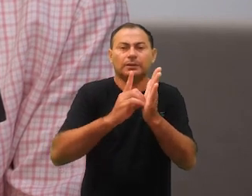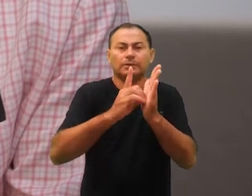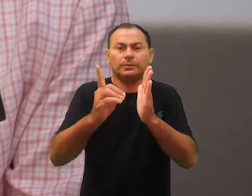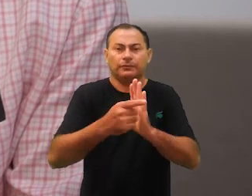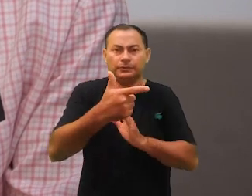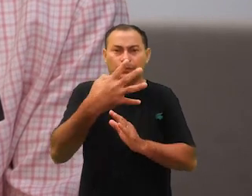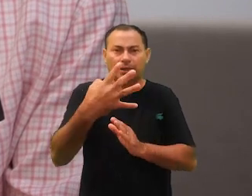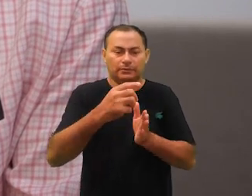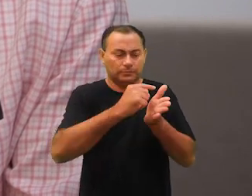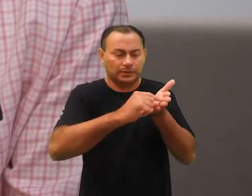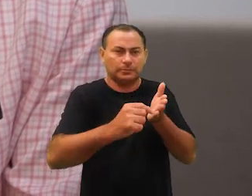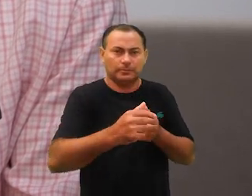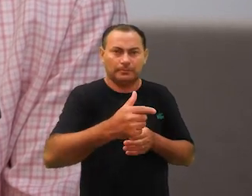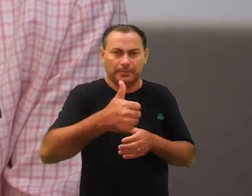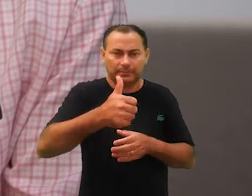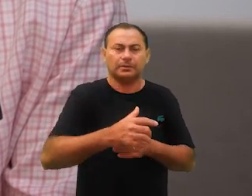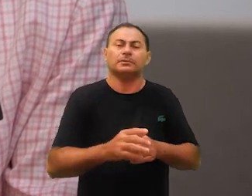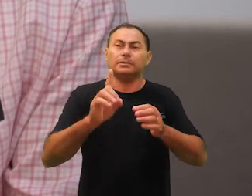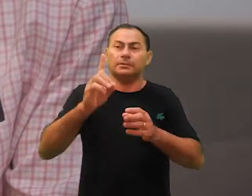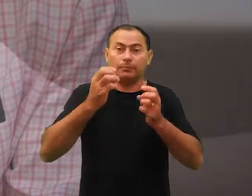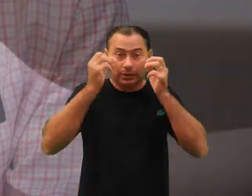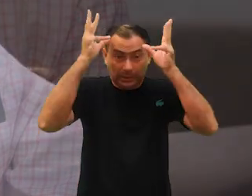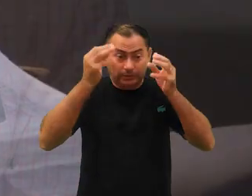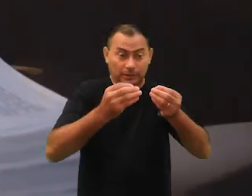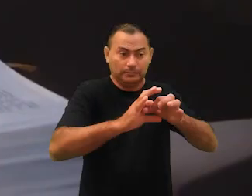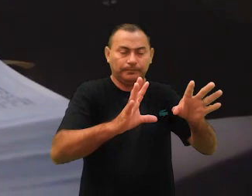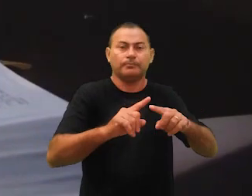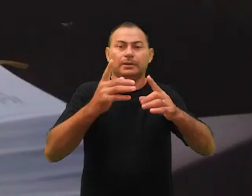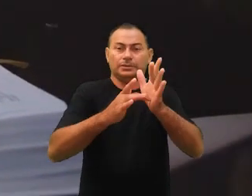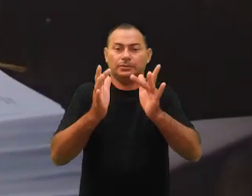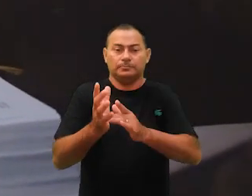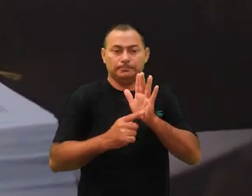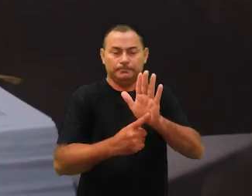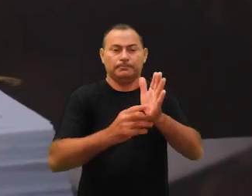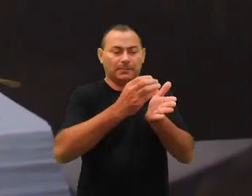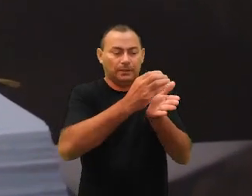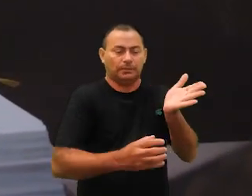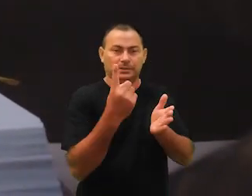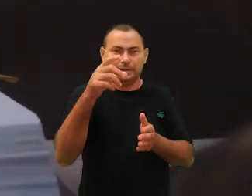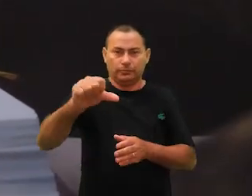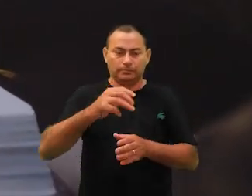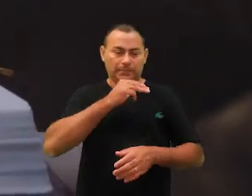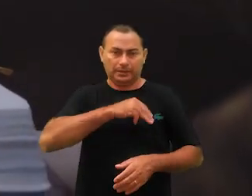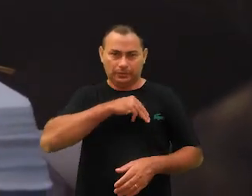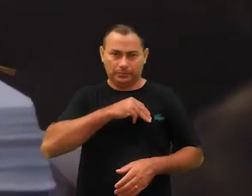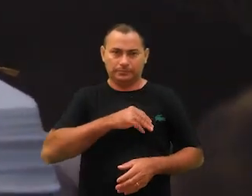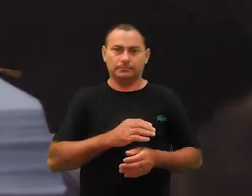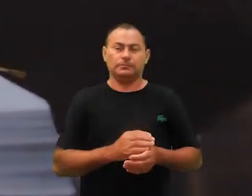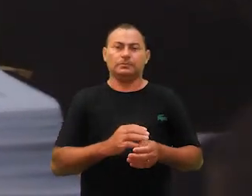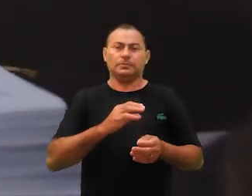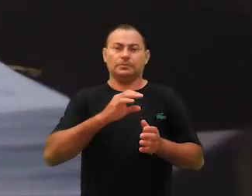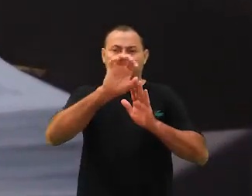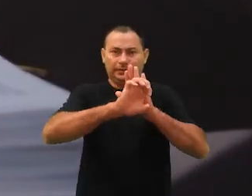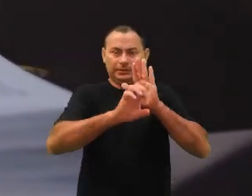24, versículo 1. Moisés deu esta permissão. Mas o que Jesus destaca no capítulo 19 de Mateus é